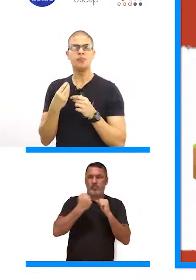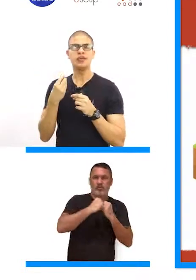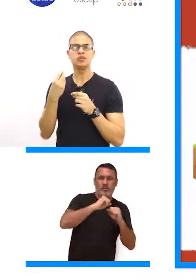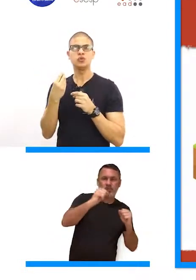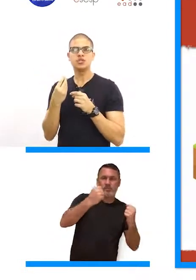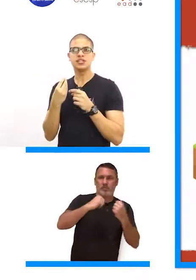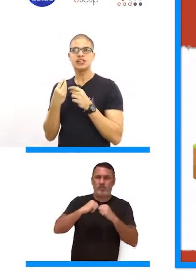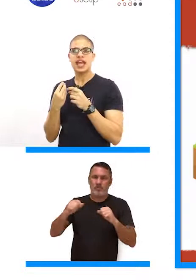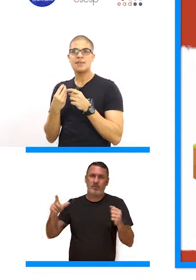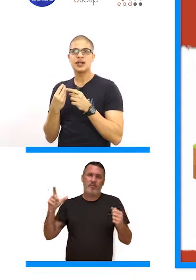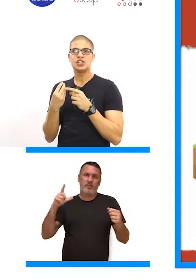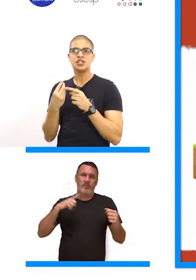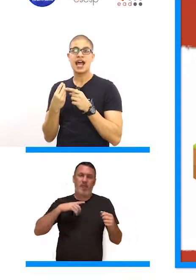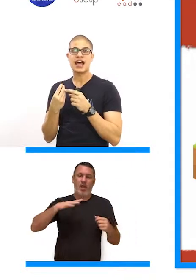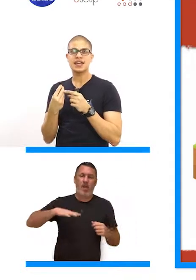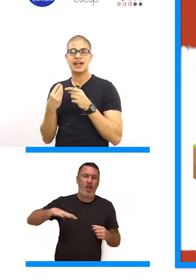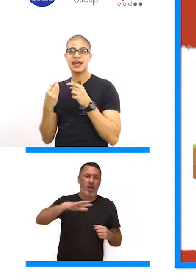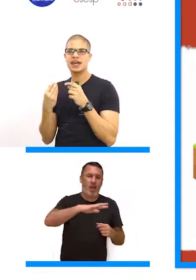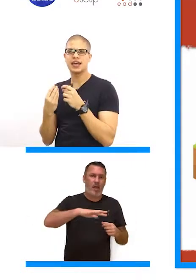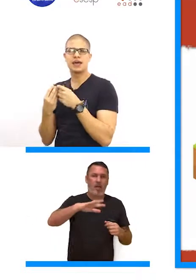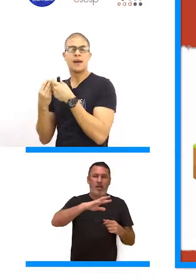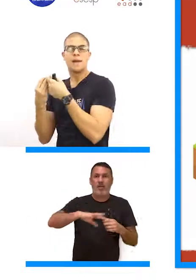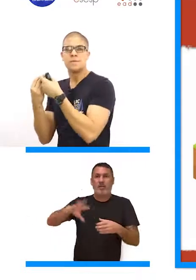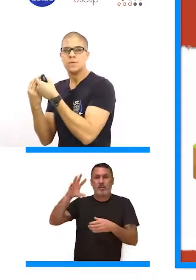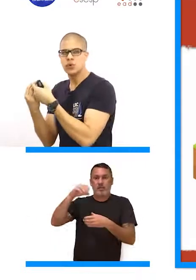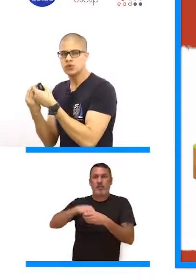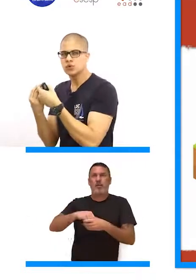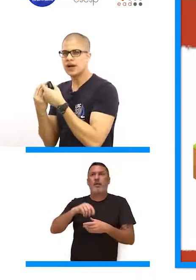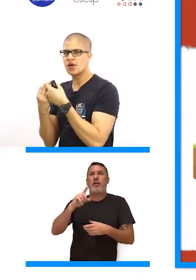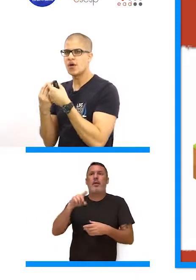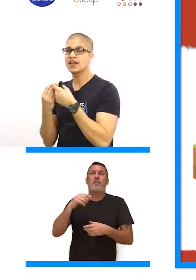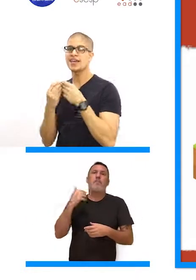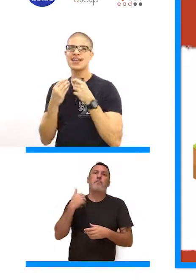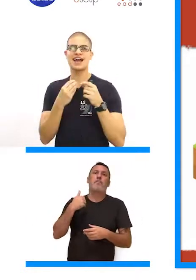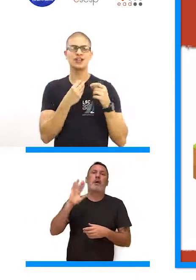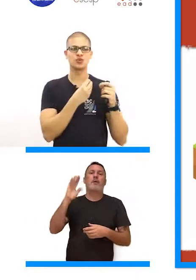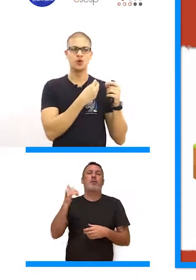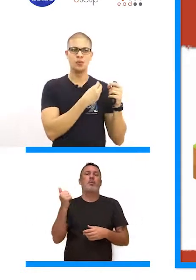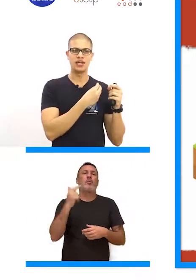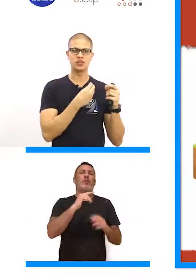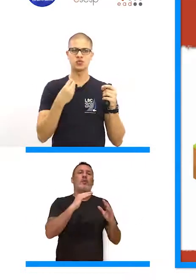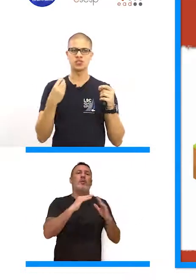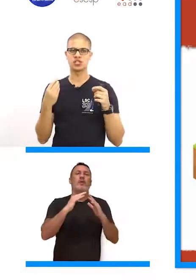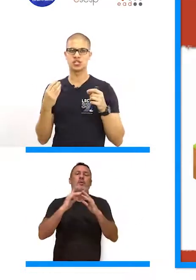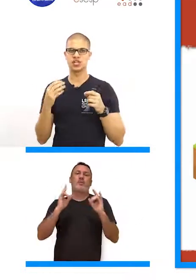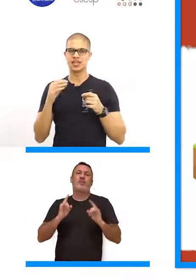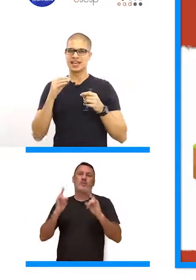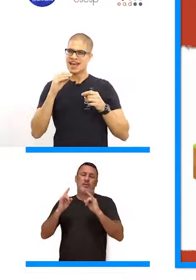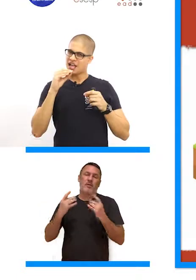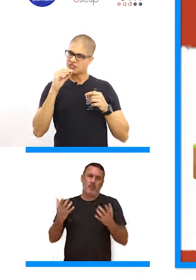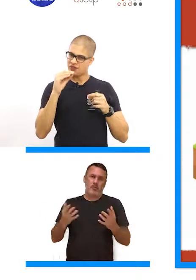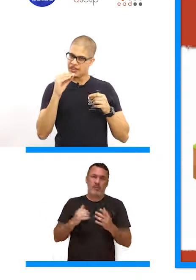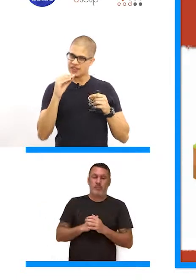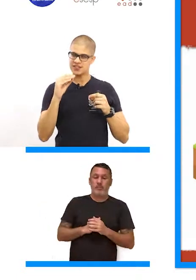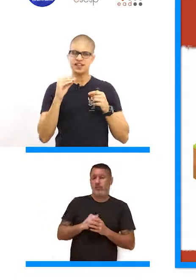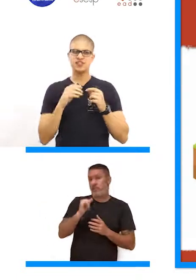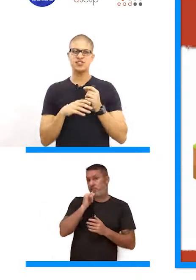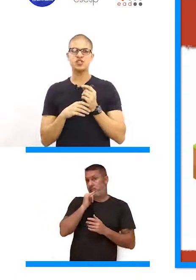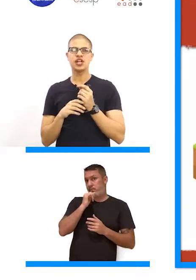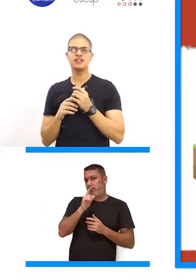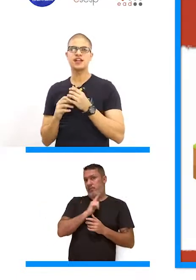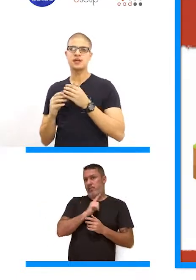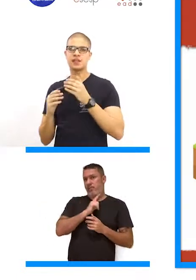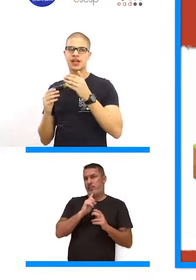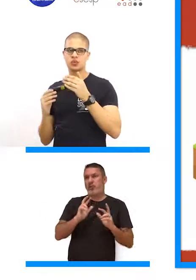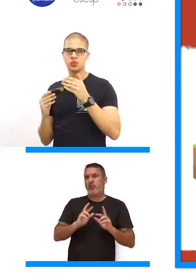a amplitude térmica diária ela é muito maior que em áreas urbanas, ou seja, a diferença que